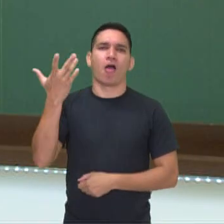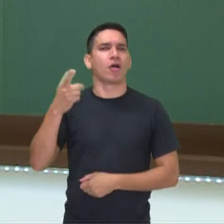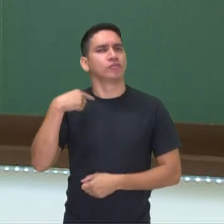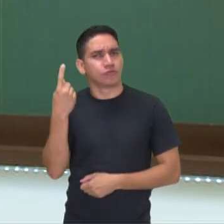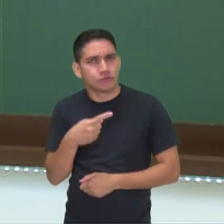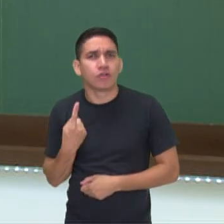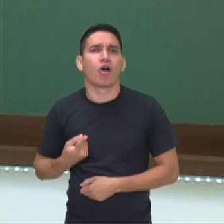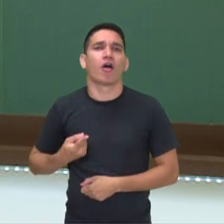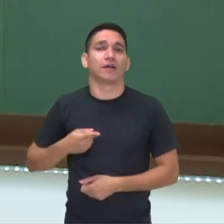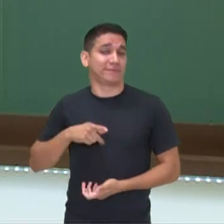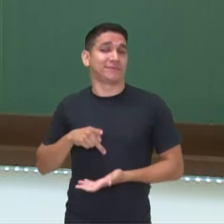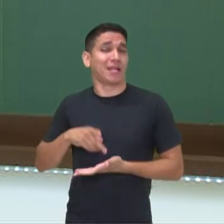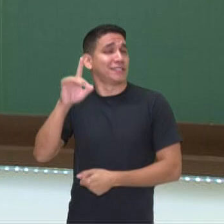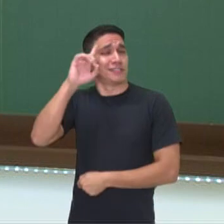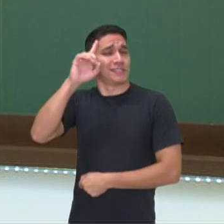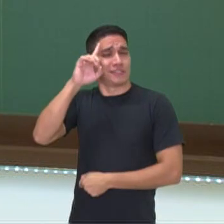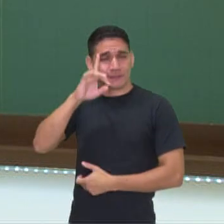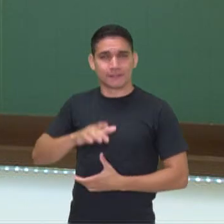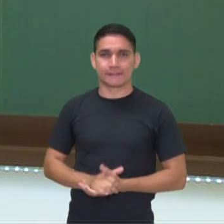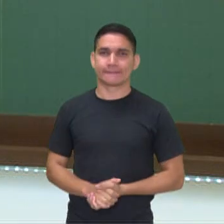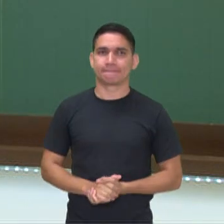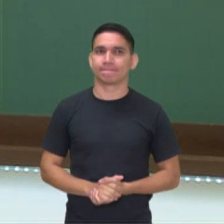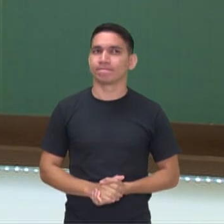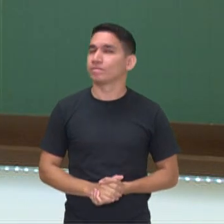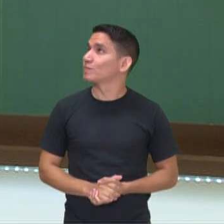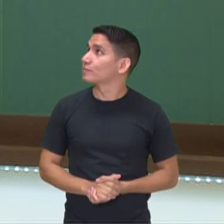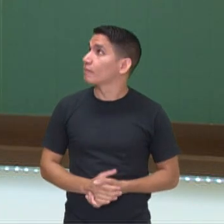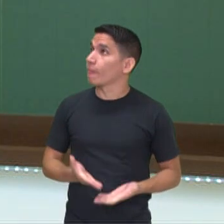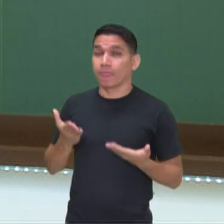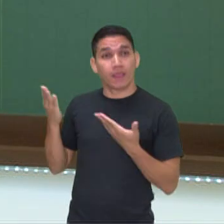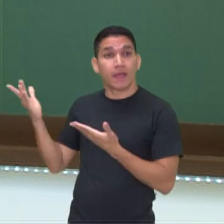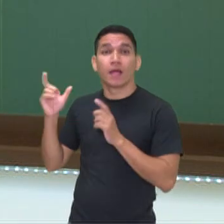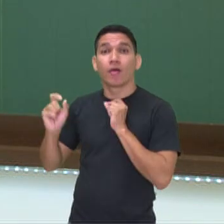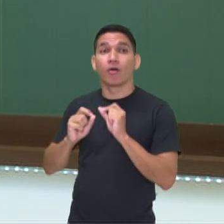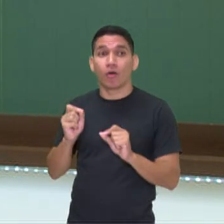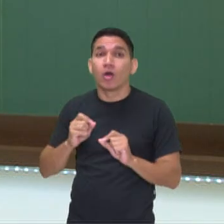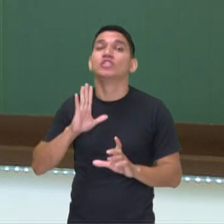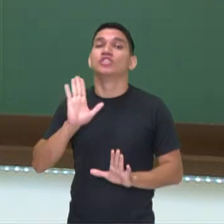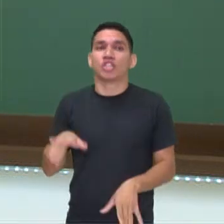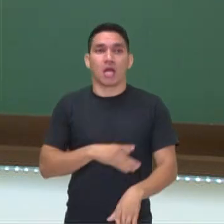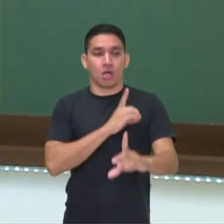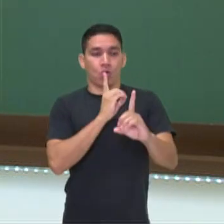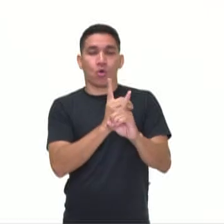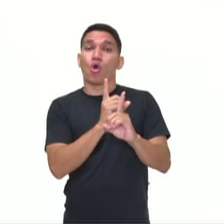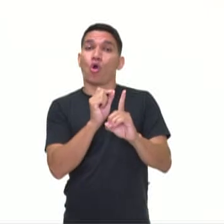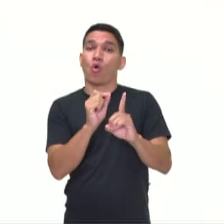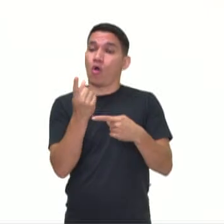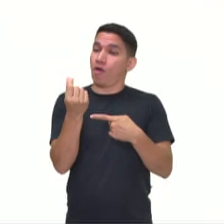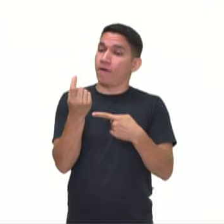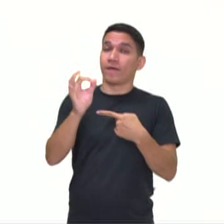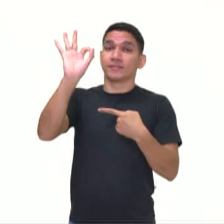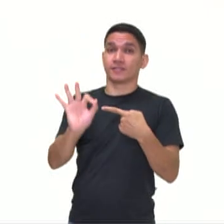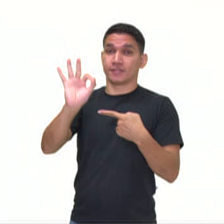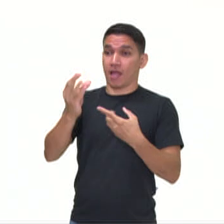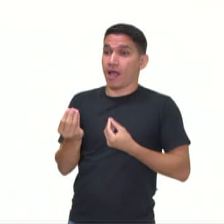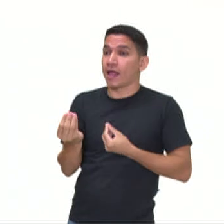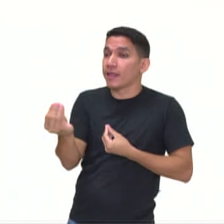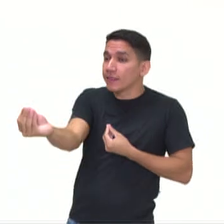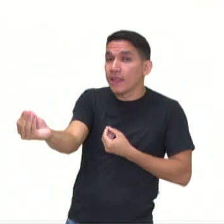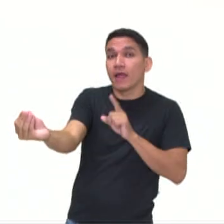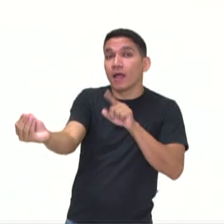né, na nossa realidade aí do dia a dia, tá? Então, aqui, olha só, encontramos ali, né, que o valor da taxa de entrega será de R$